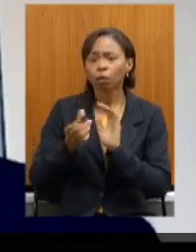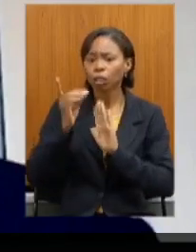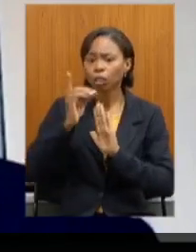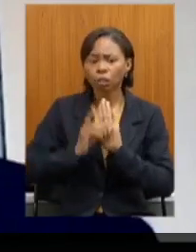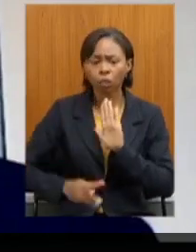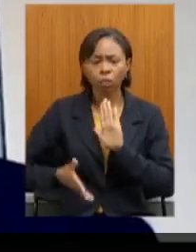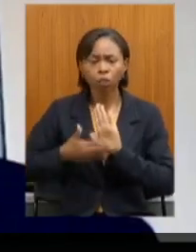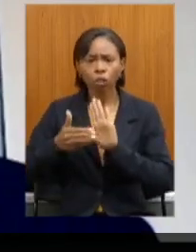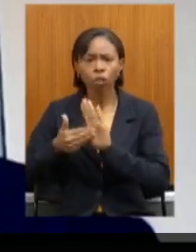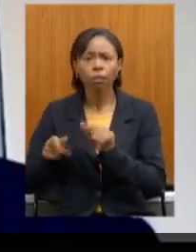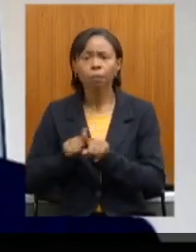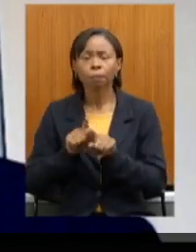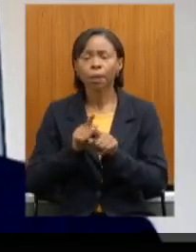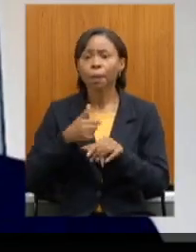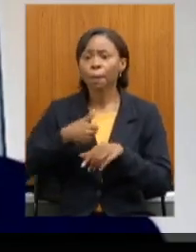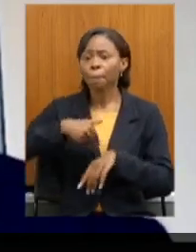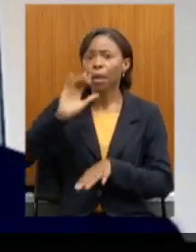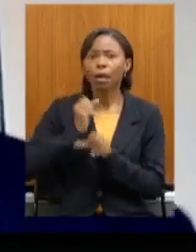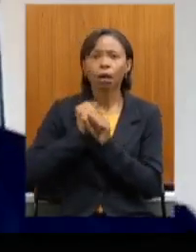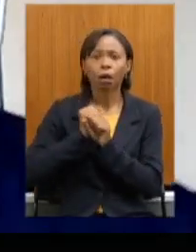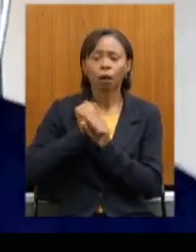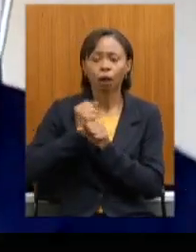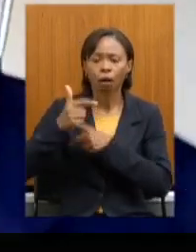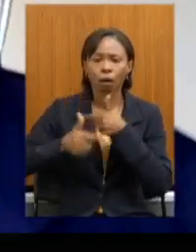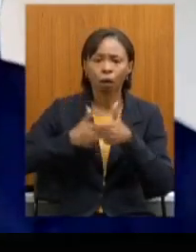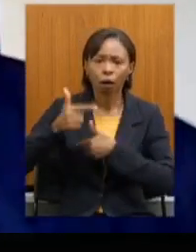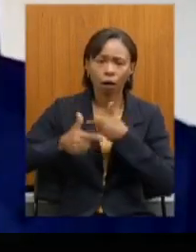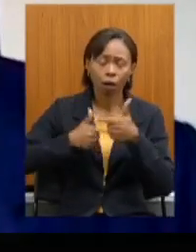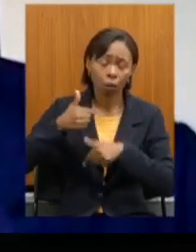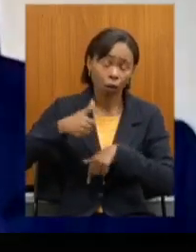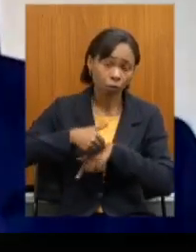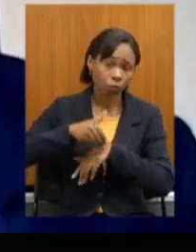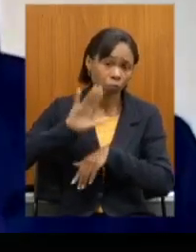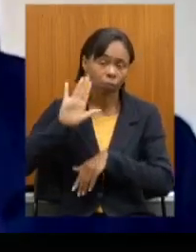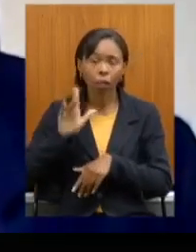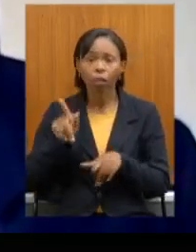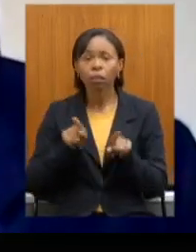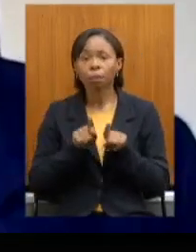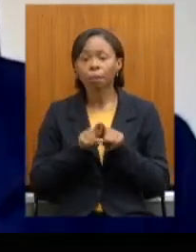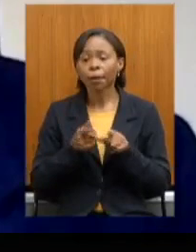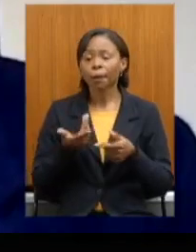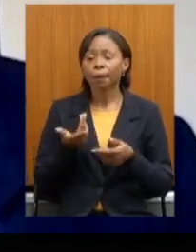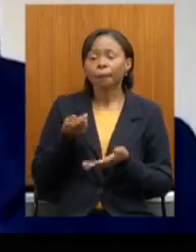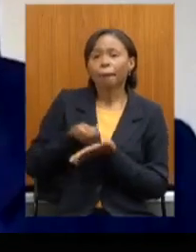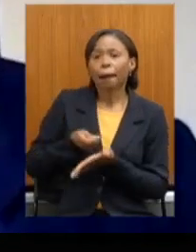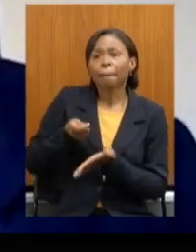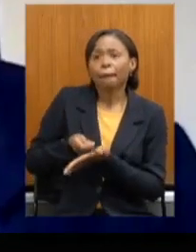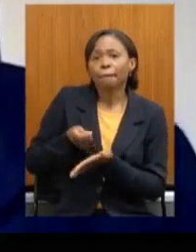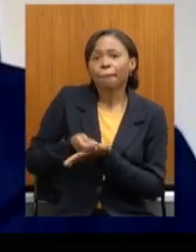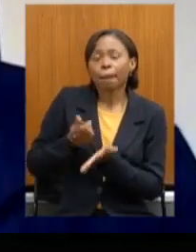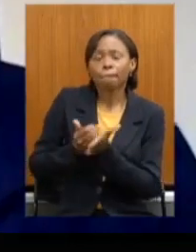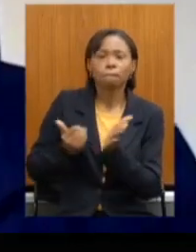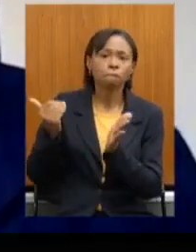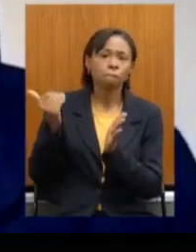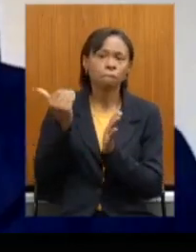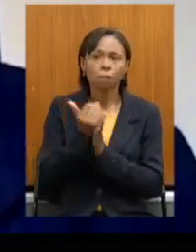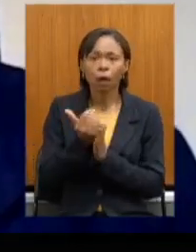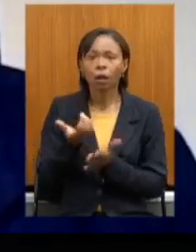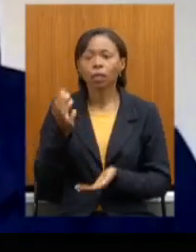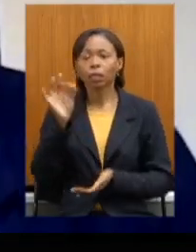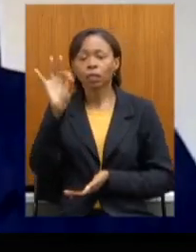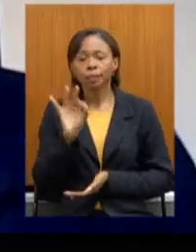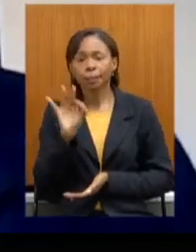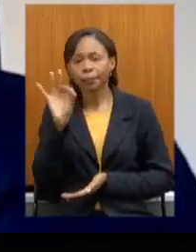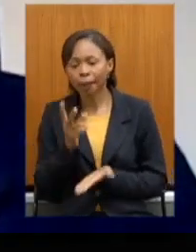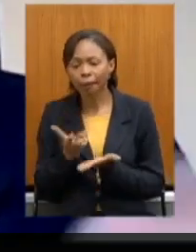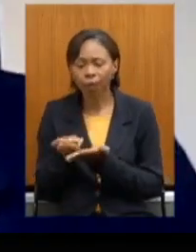de trabalho, aumenta a contribuição, taxa aposentados e pensionistas,